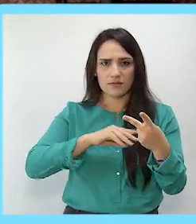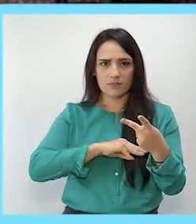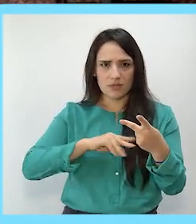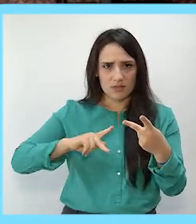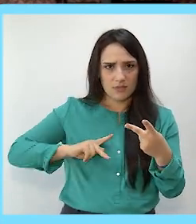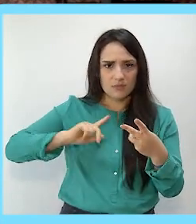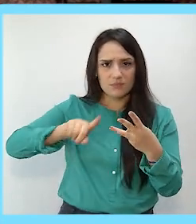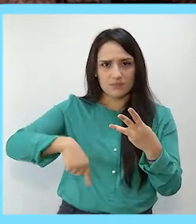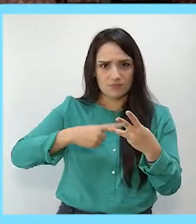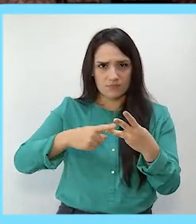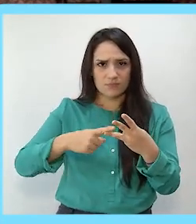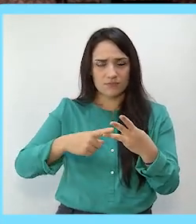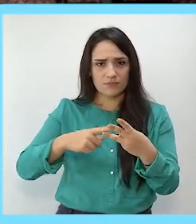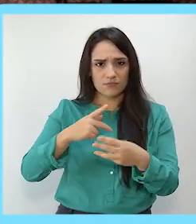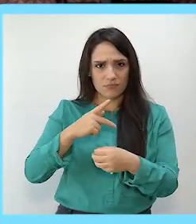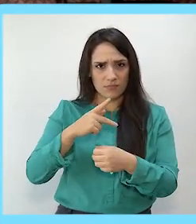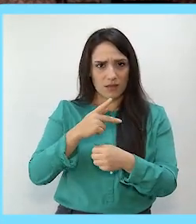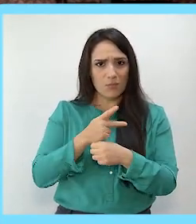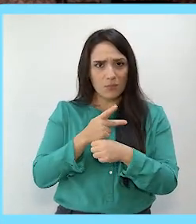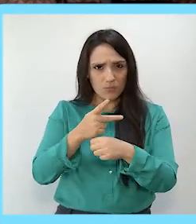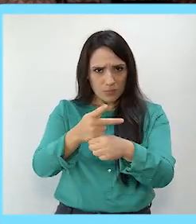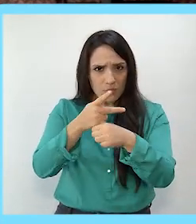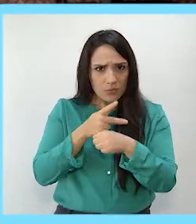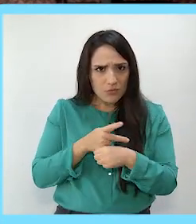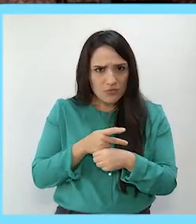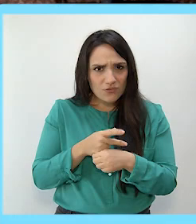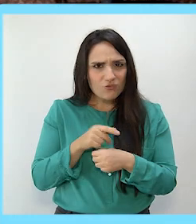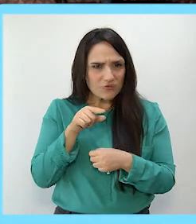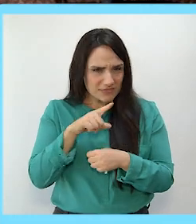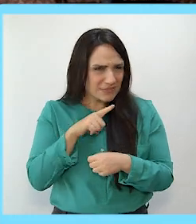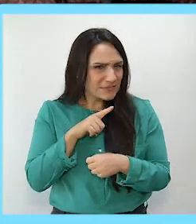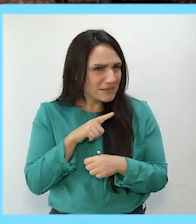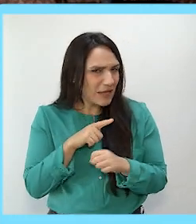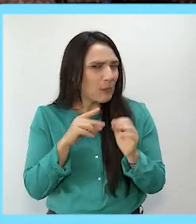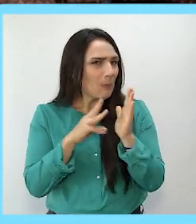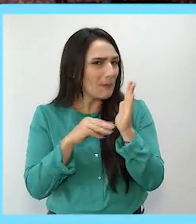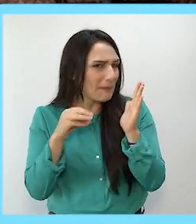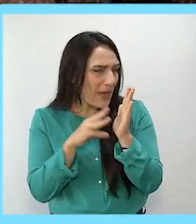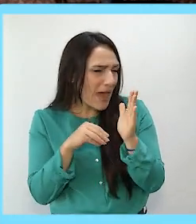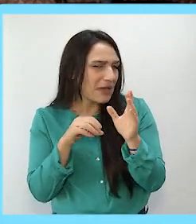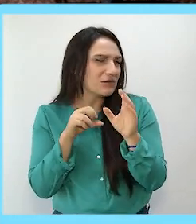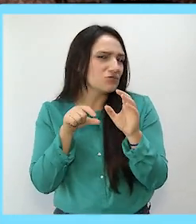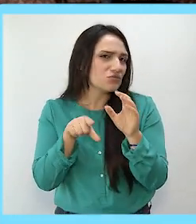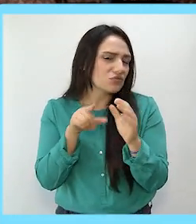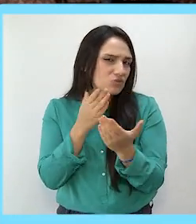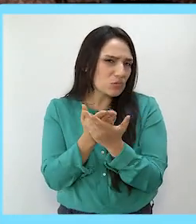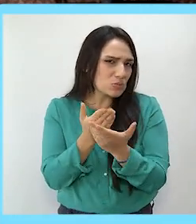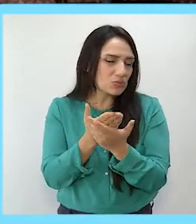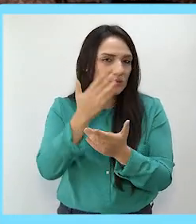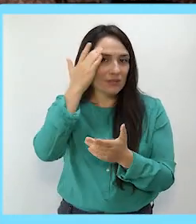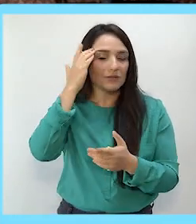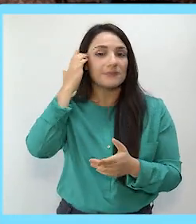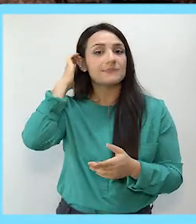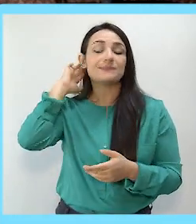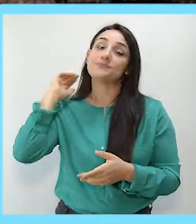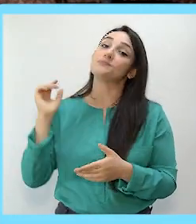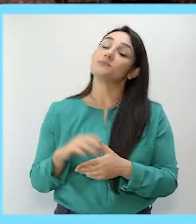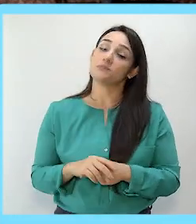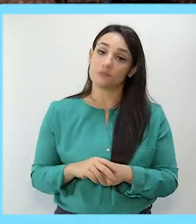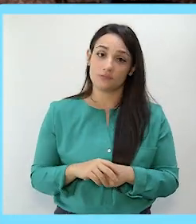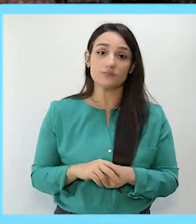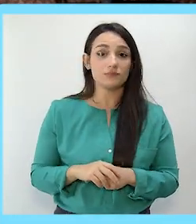Ministério Público e para a Procuradora do Estado. Qual que tem um método, Fabíola, de estudar? Que você vai compartilhar com a gente? Tem